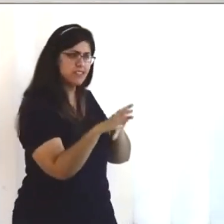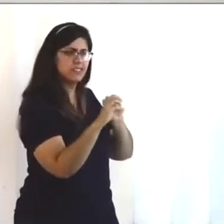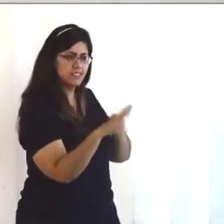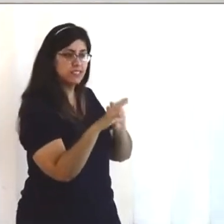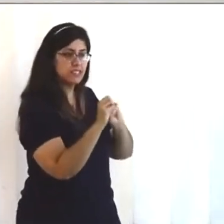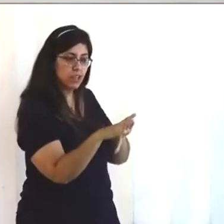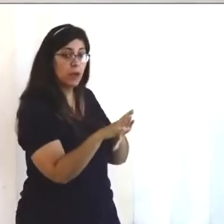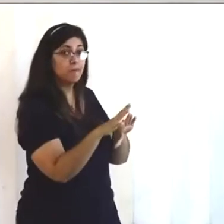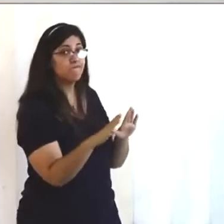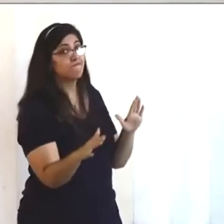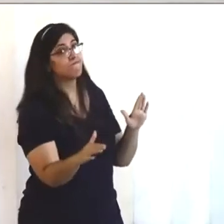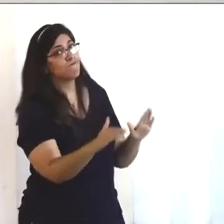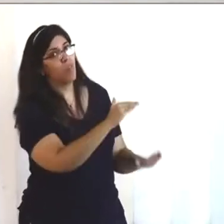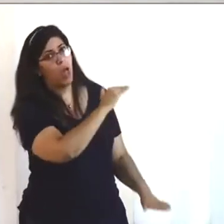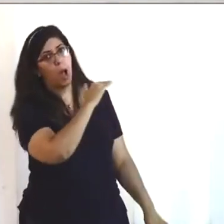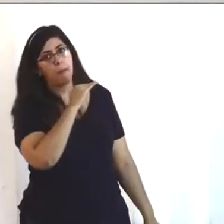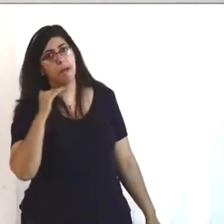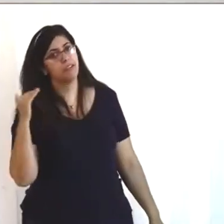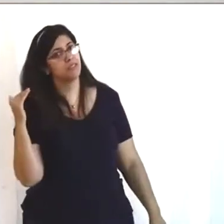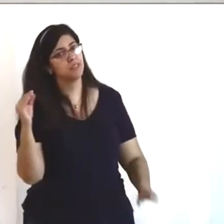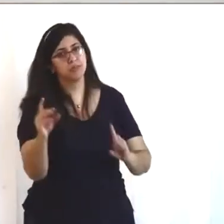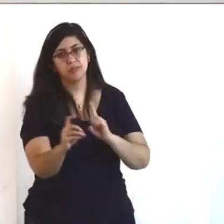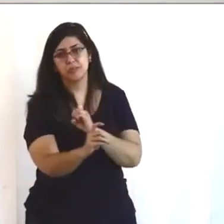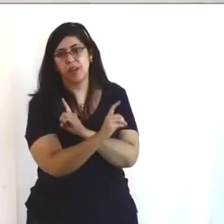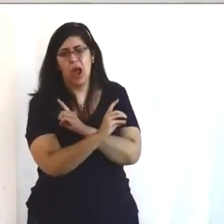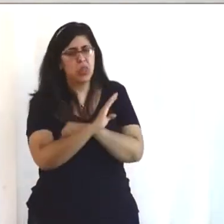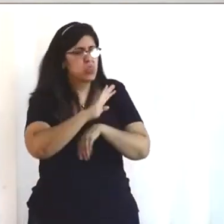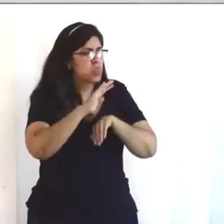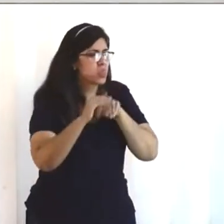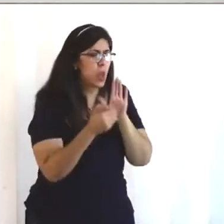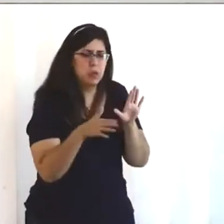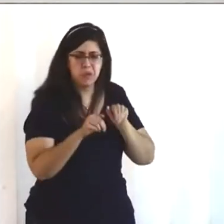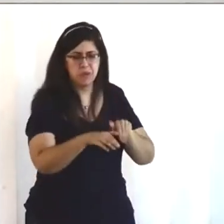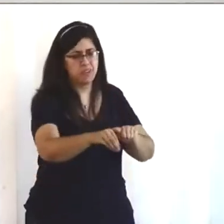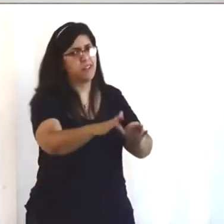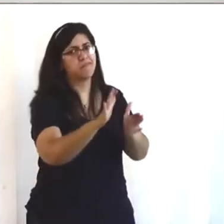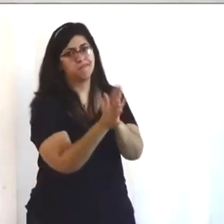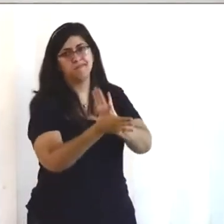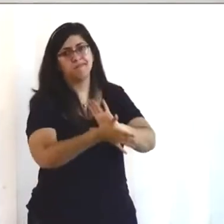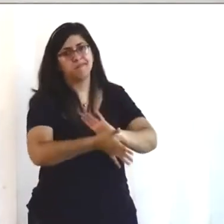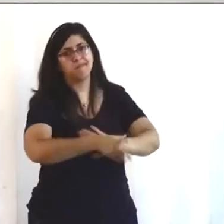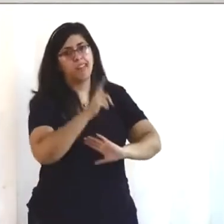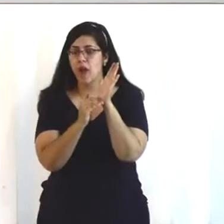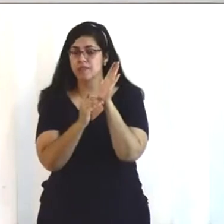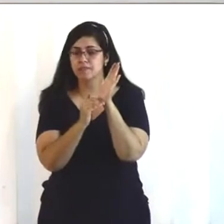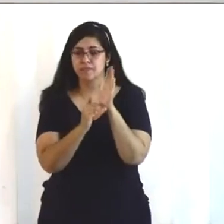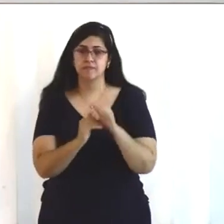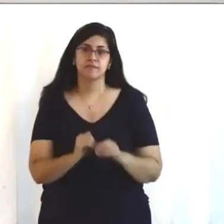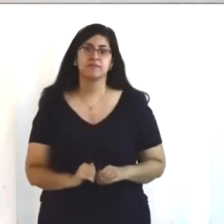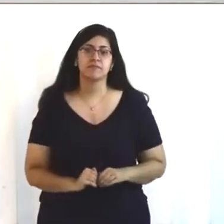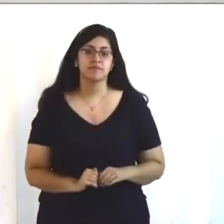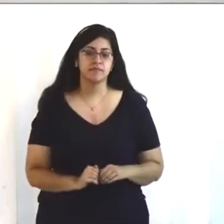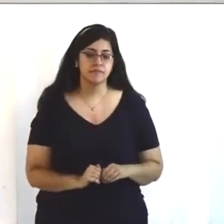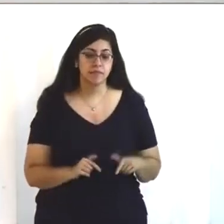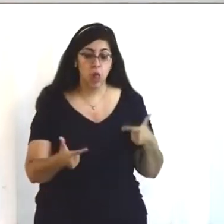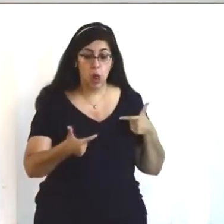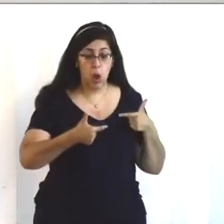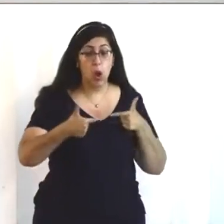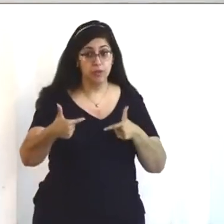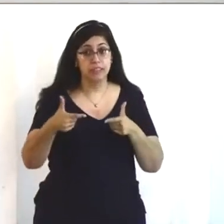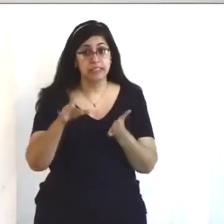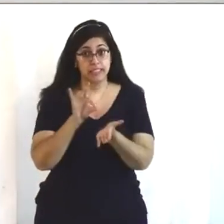uma ira, que ele não podia conter, e então ele impedia o acesso do povo de